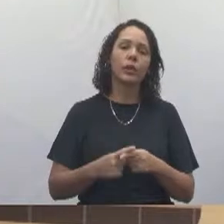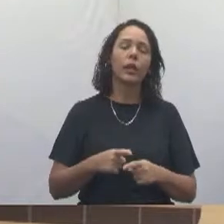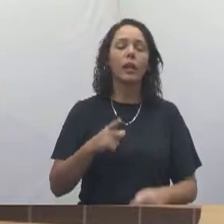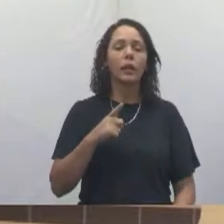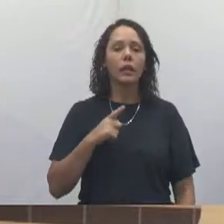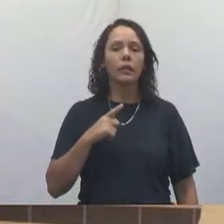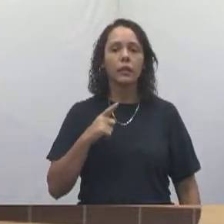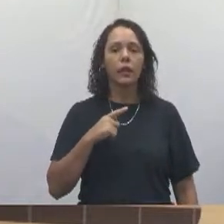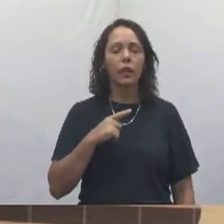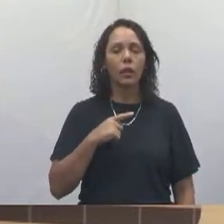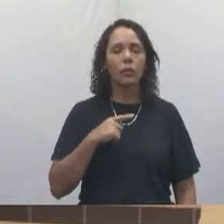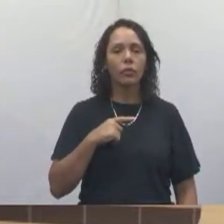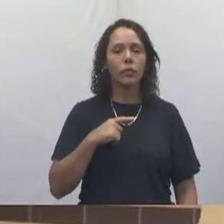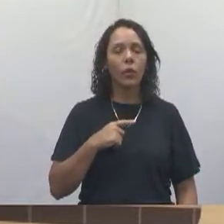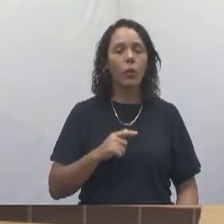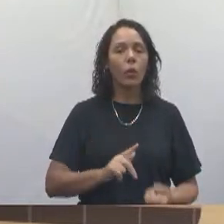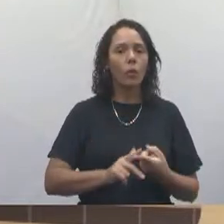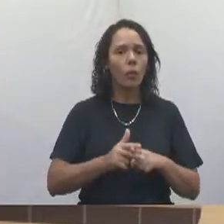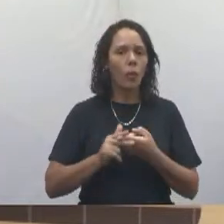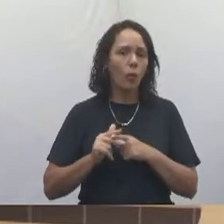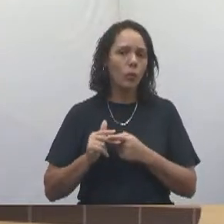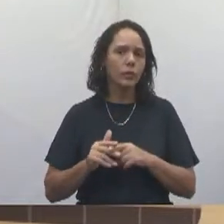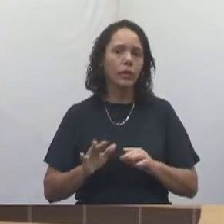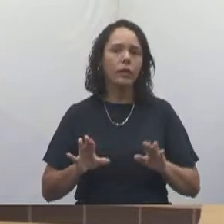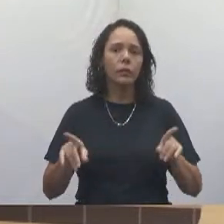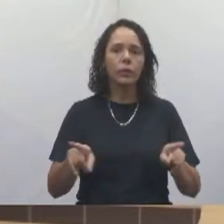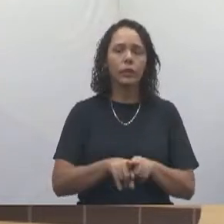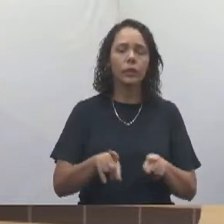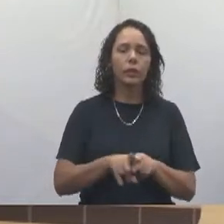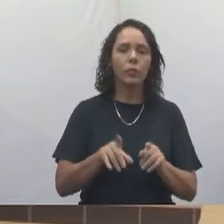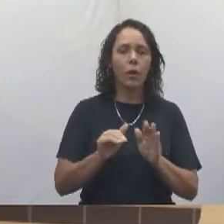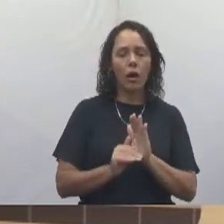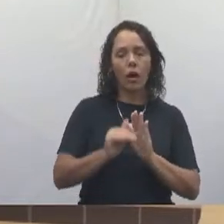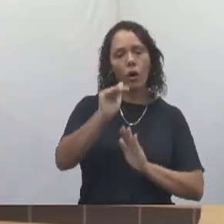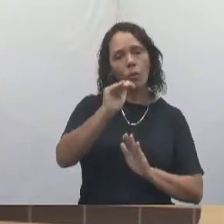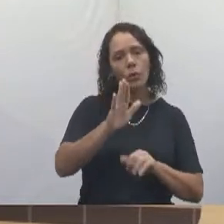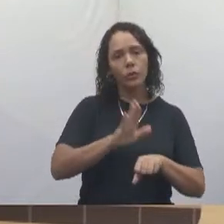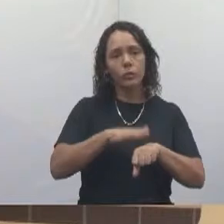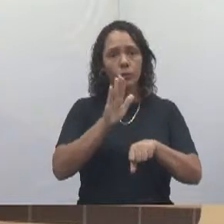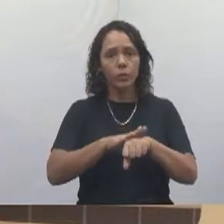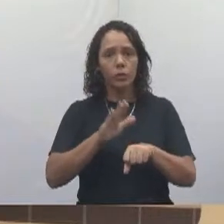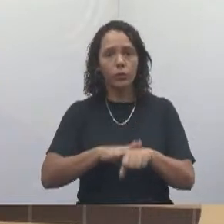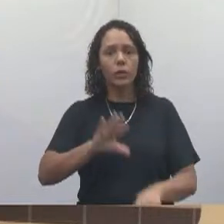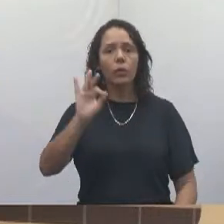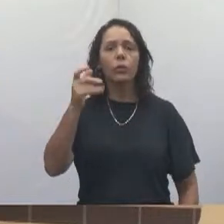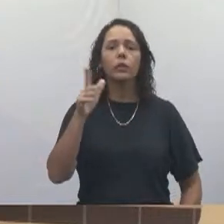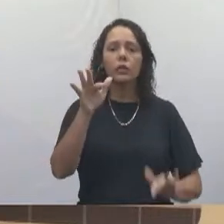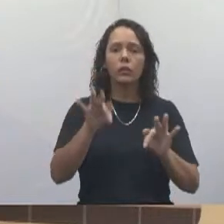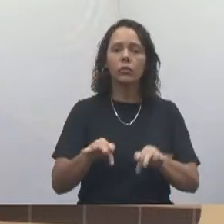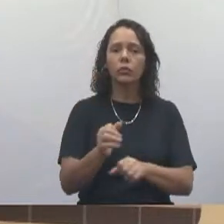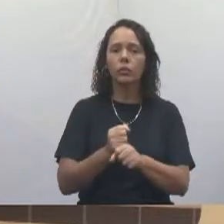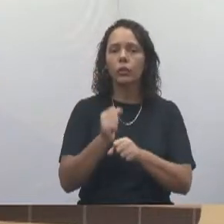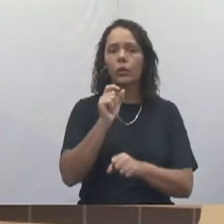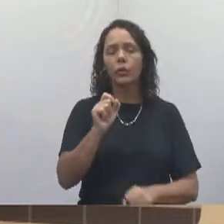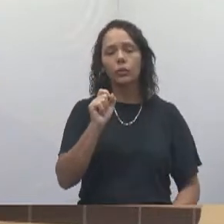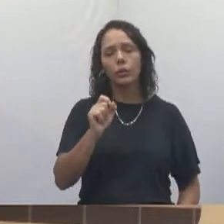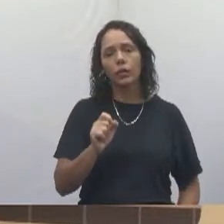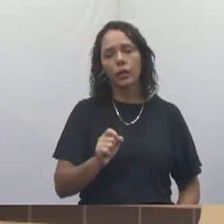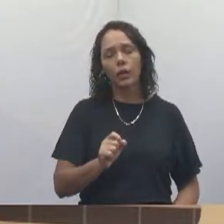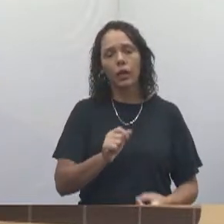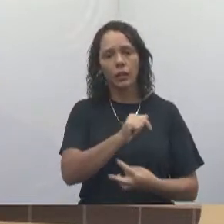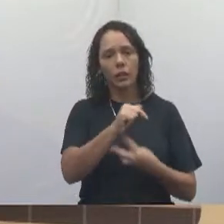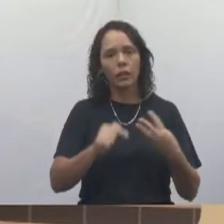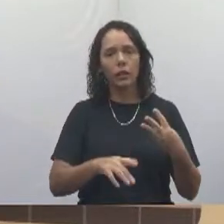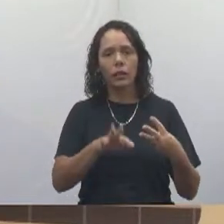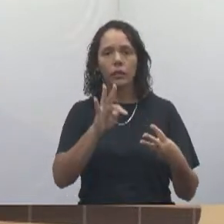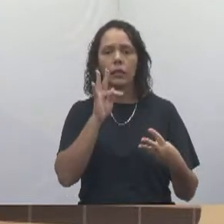inflação, enquanto que a receita da União aumentou cada vez mais. O que aconteceu no final do ano passado? Eu vou citar 3